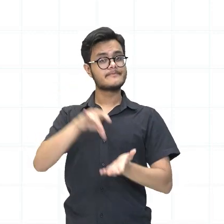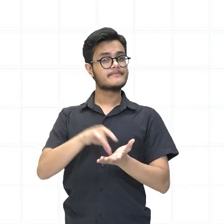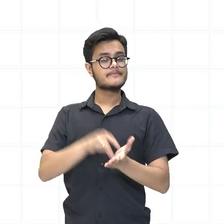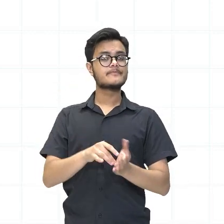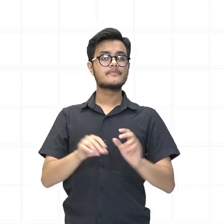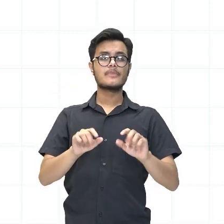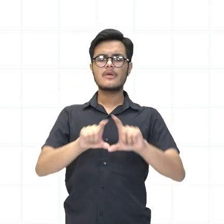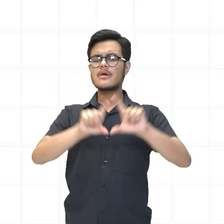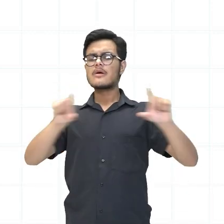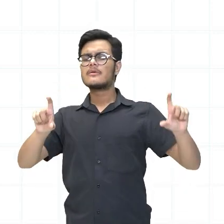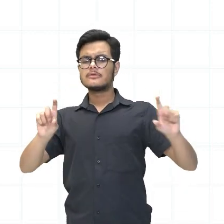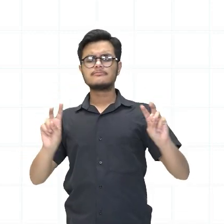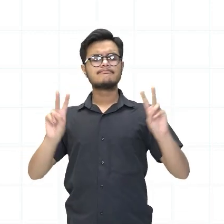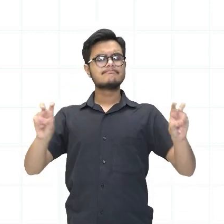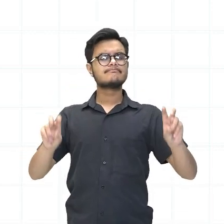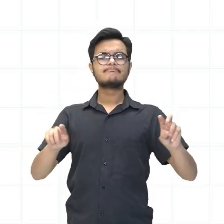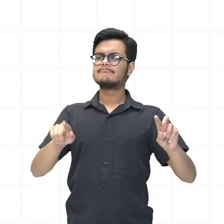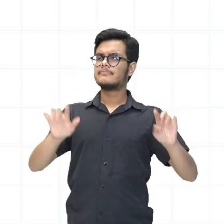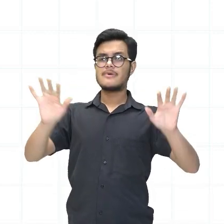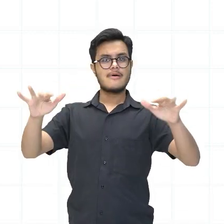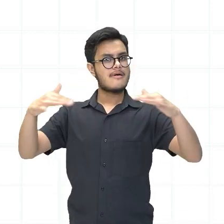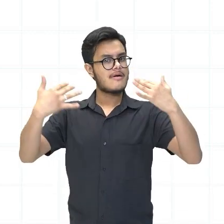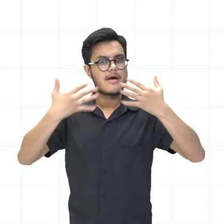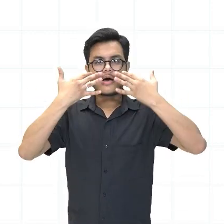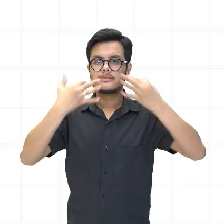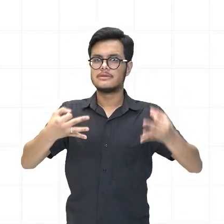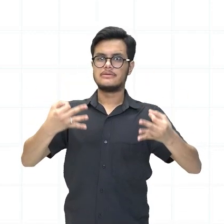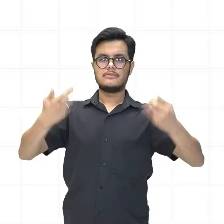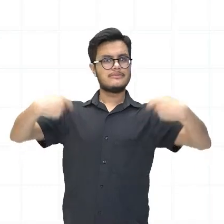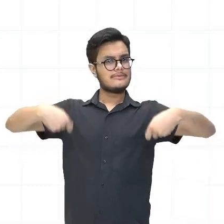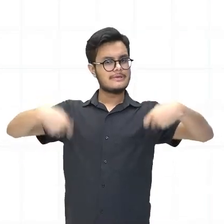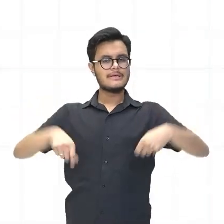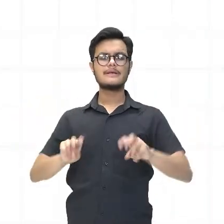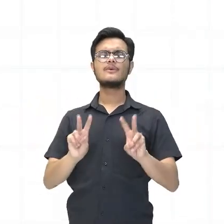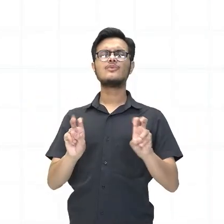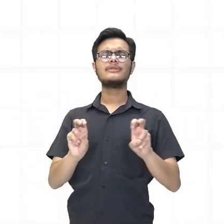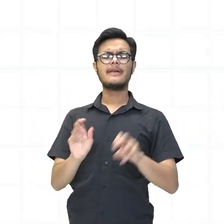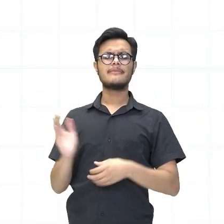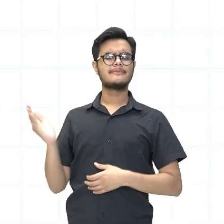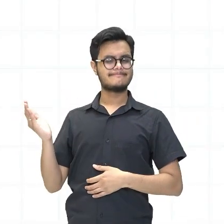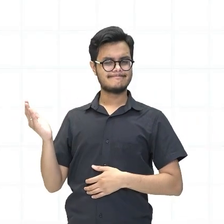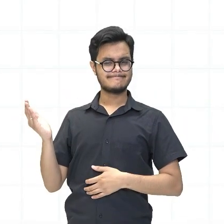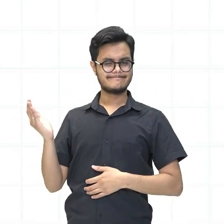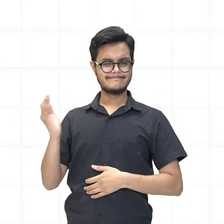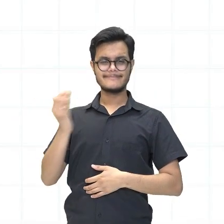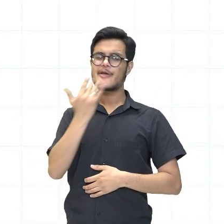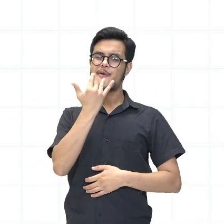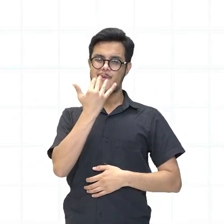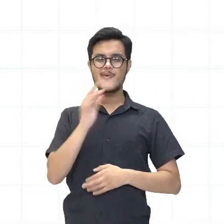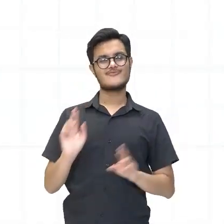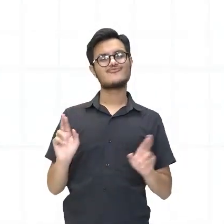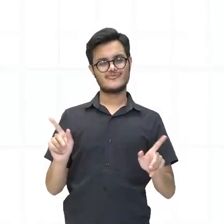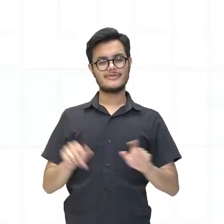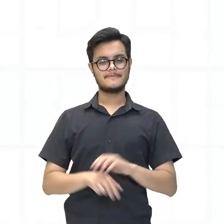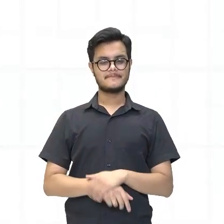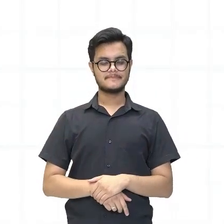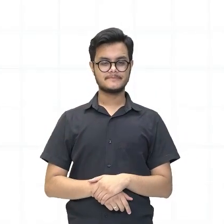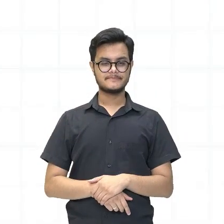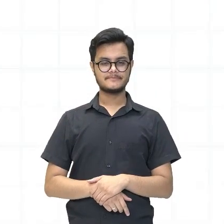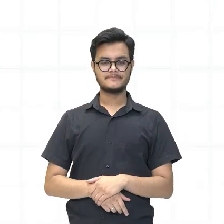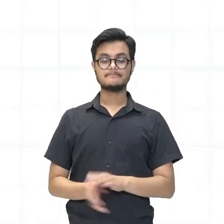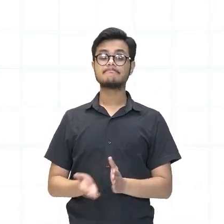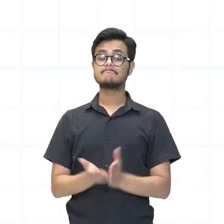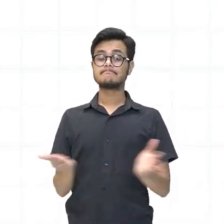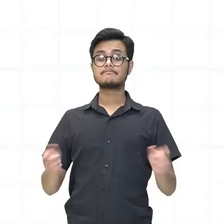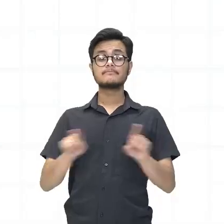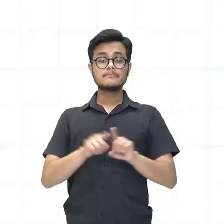têm relação, querendo chamar a nossa atenção para determinado conteúdo, determinado tema, ok? Além disso,